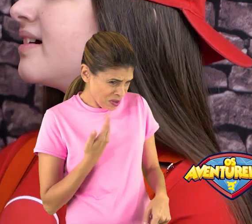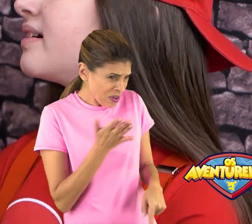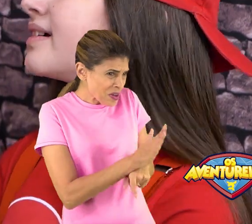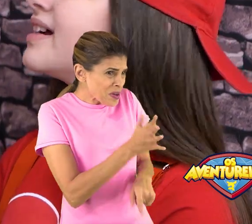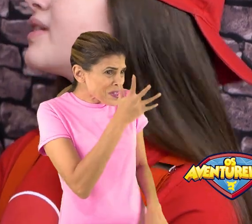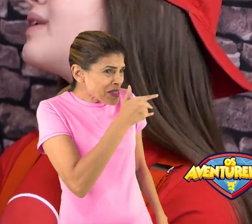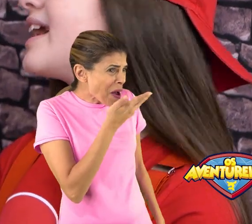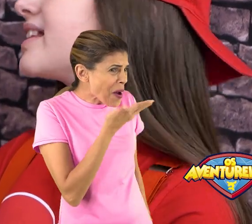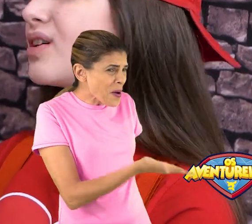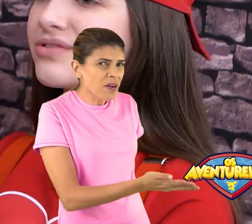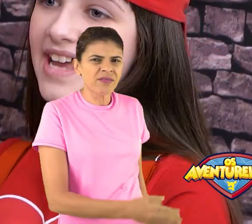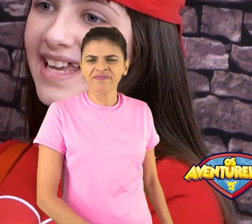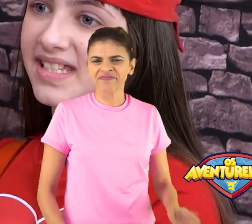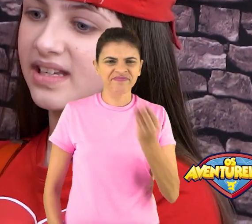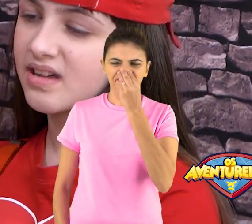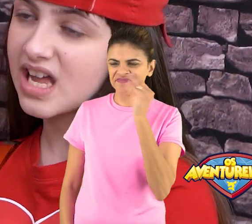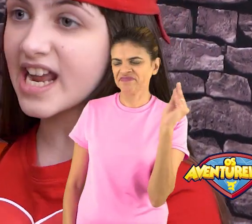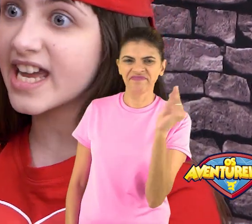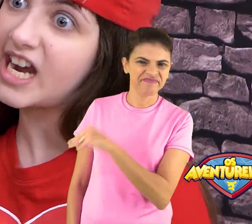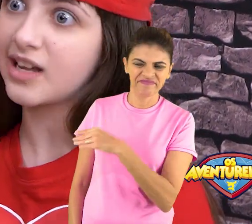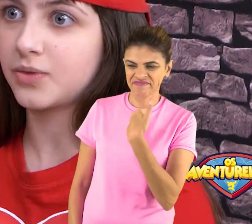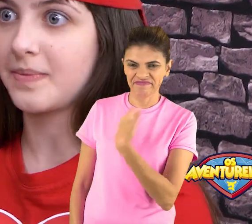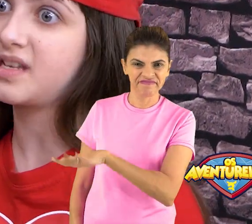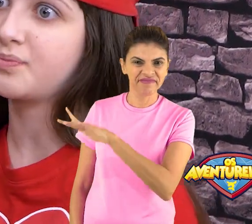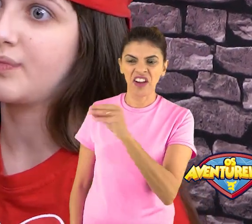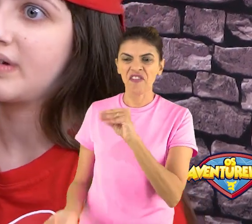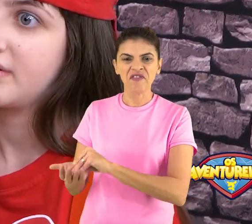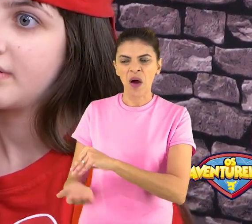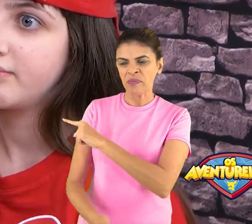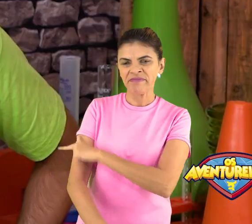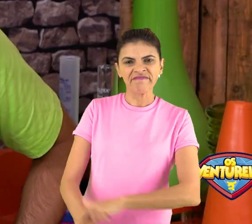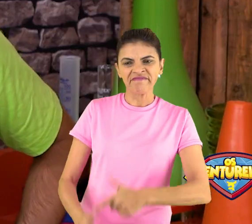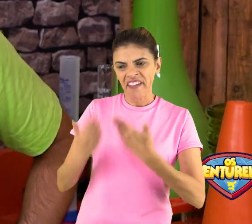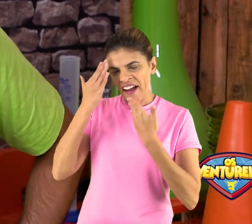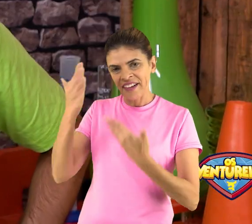salvou você. Não liga não, Jesse. Ele é ingrato mesmo.